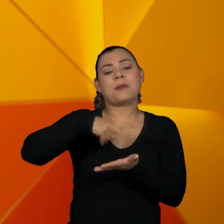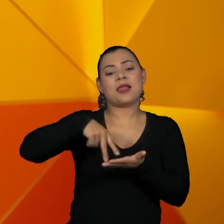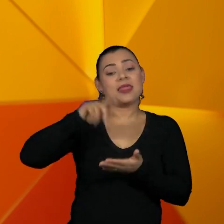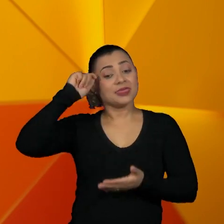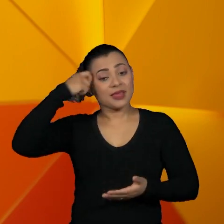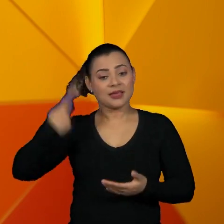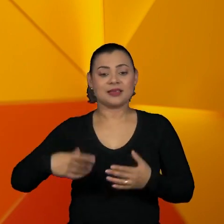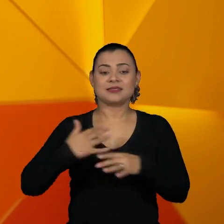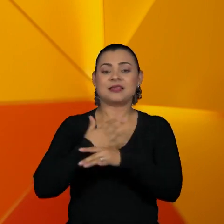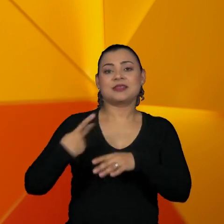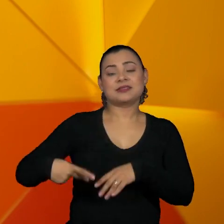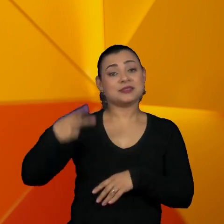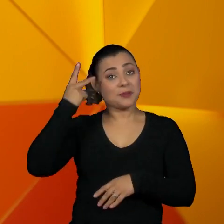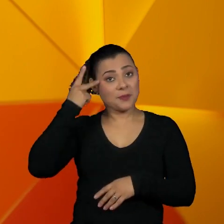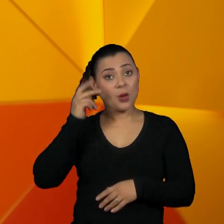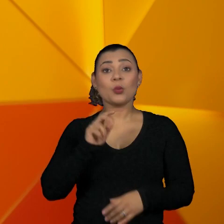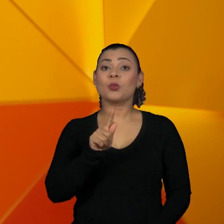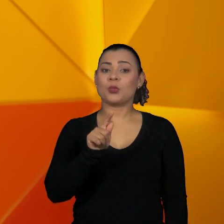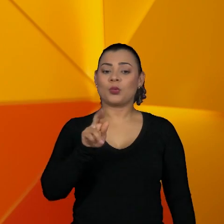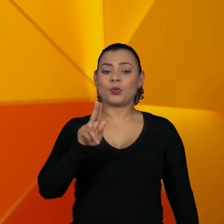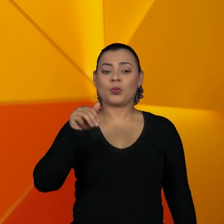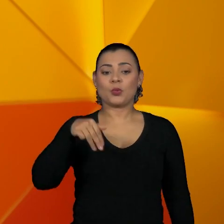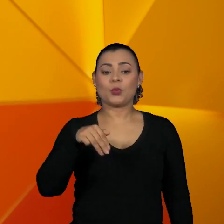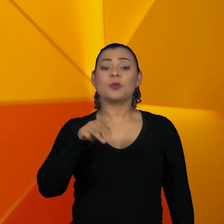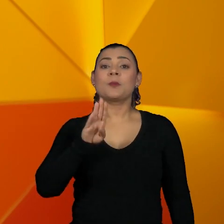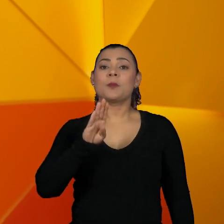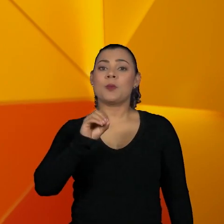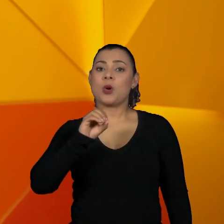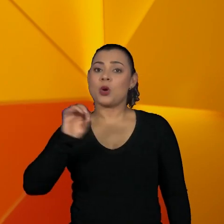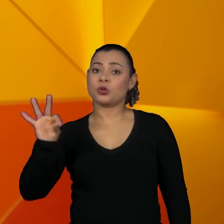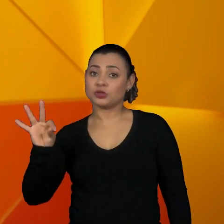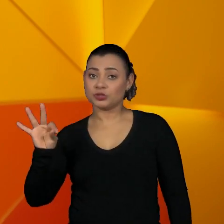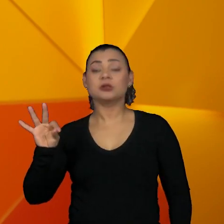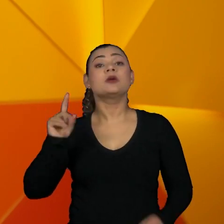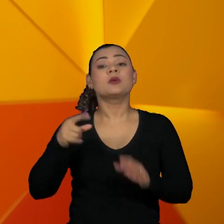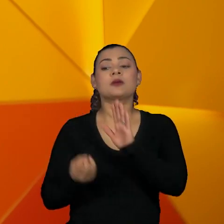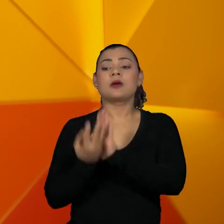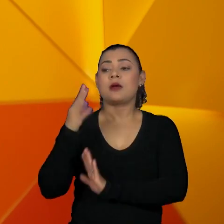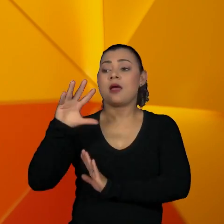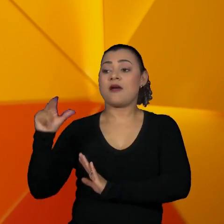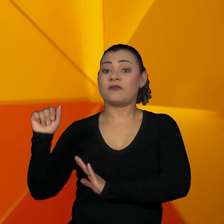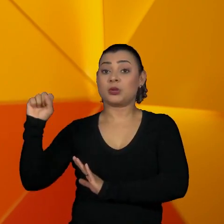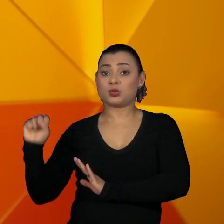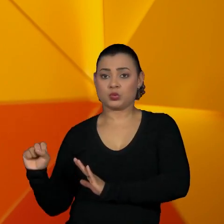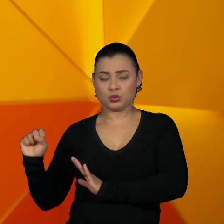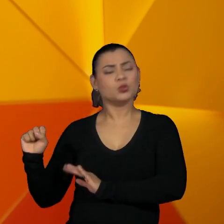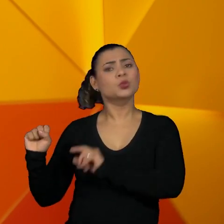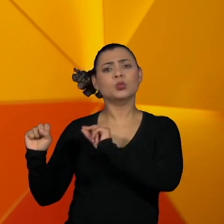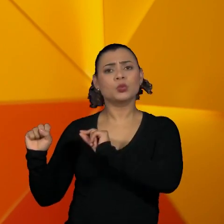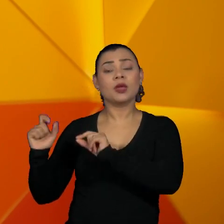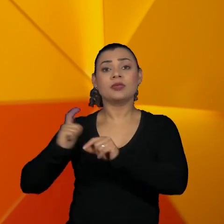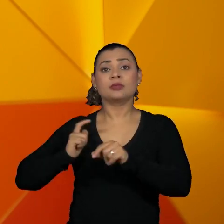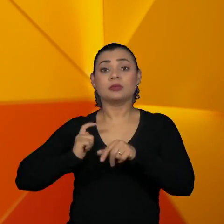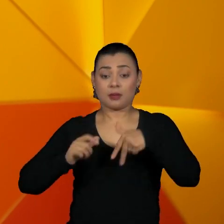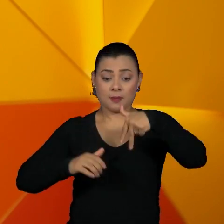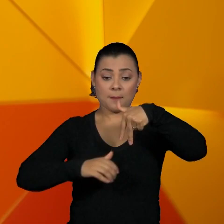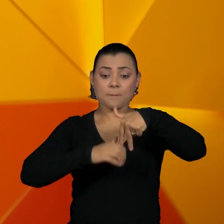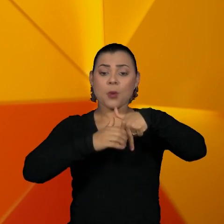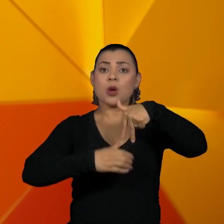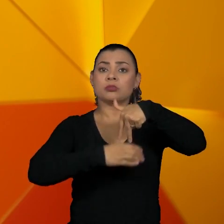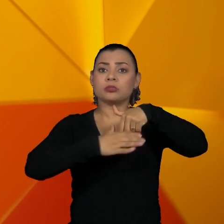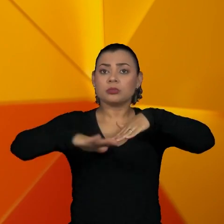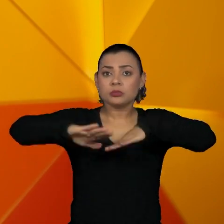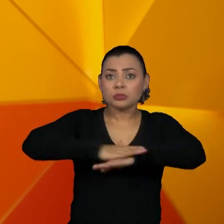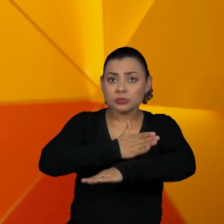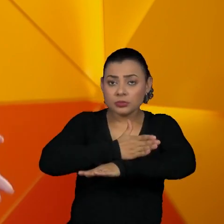da cidade de São Paulo. Eles trabalham com um estilo de dança surgido na África do Sul, em que eles usam botas de borracha para emitirem